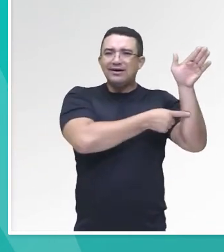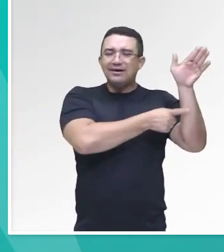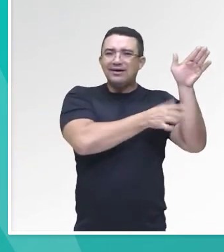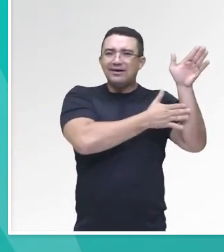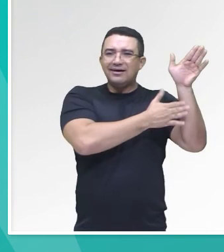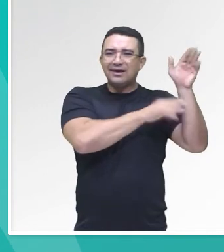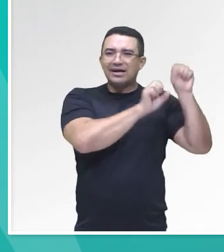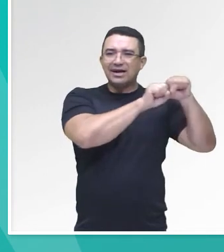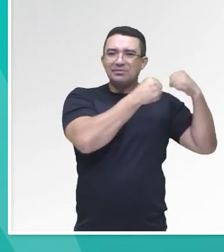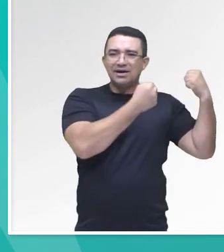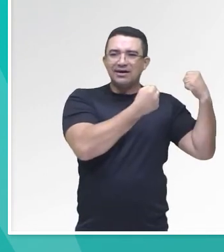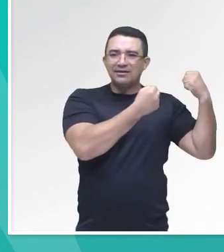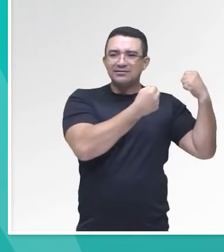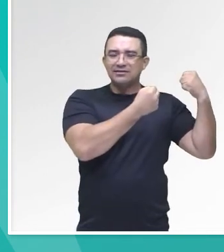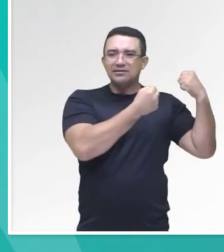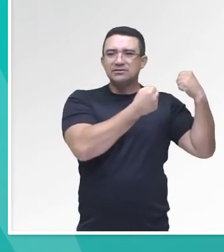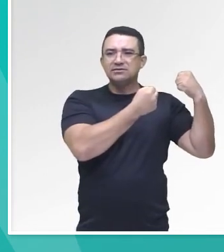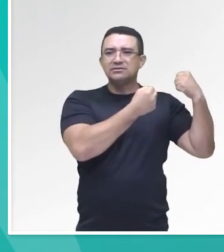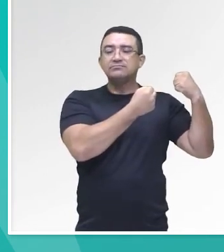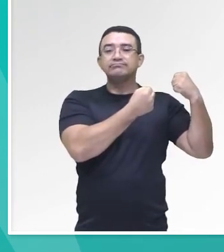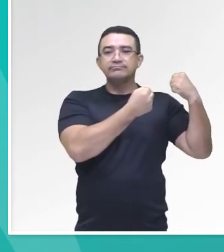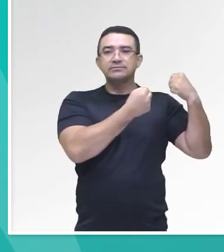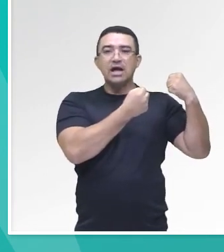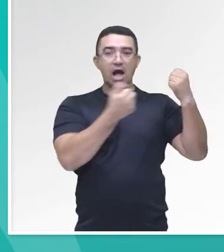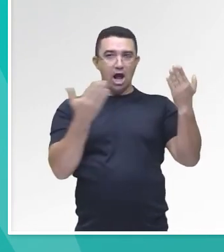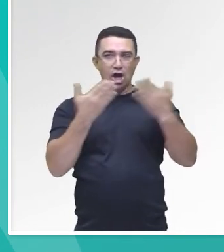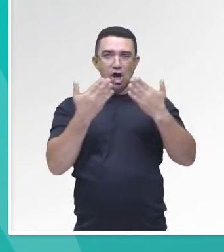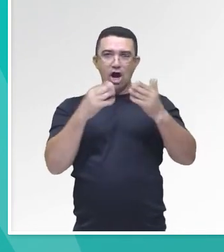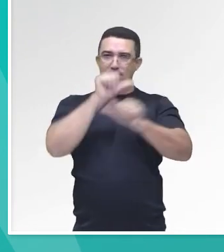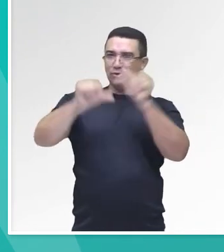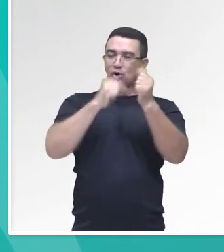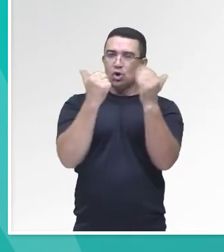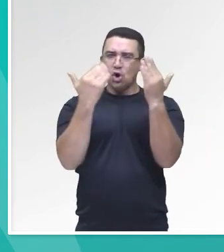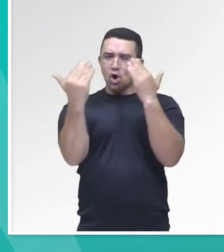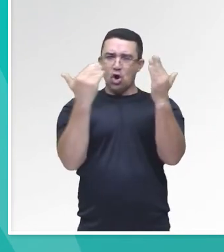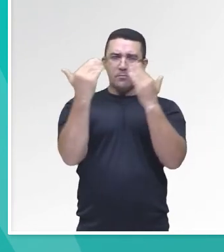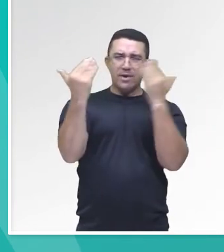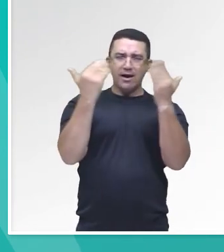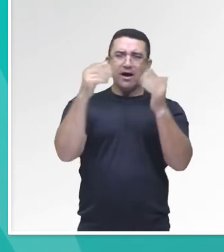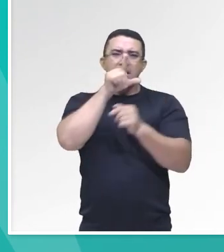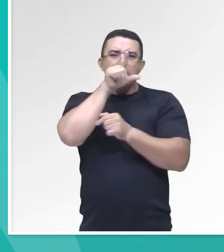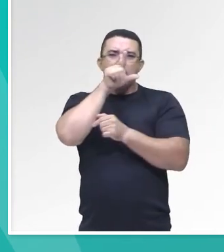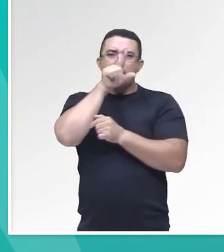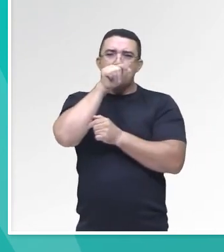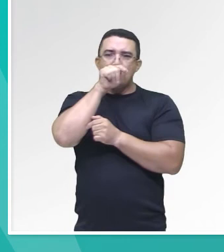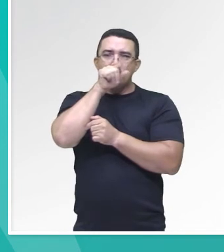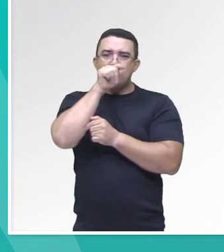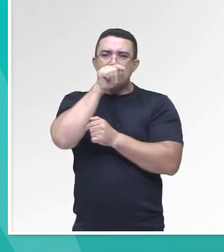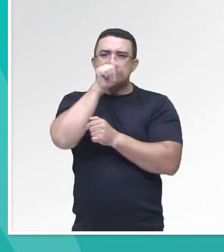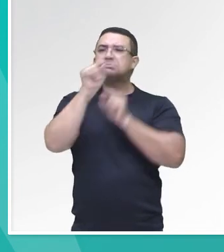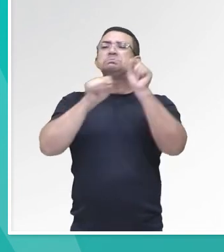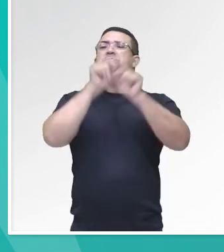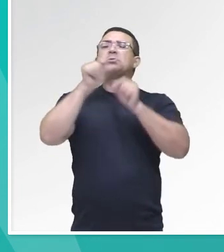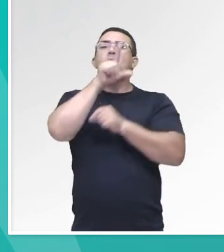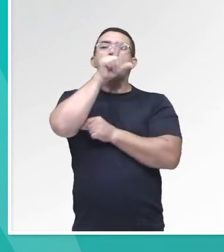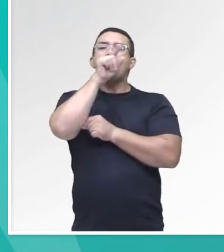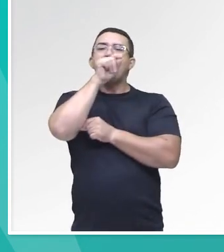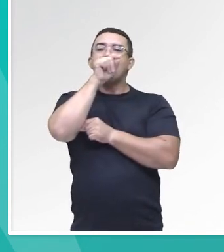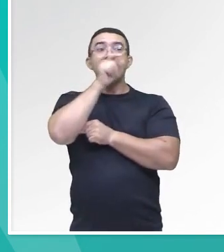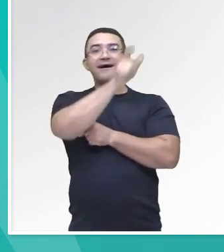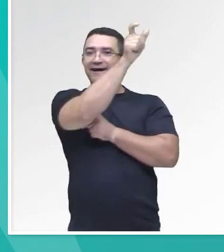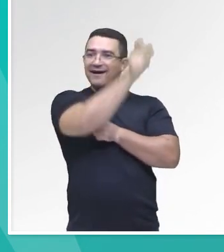comparando ele a um pássaro, né? Então, quem é esse pássaro? É